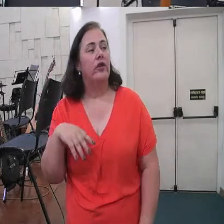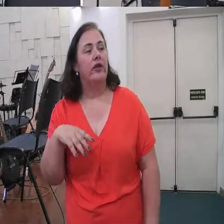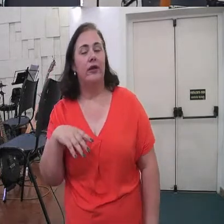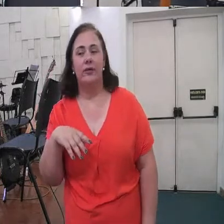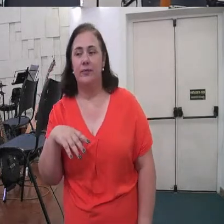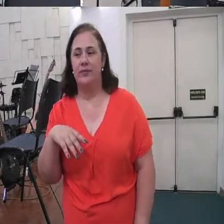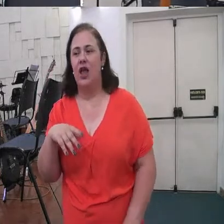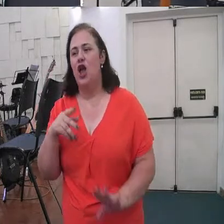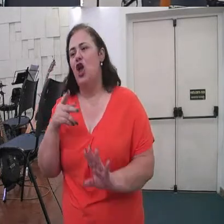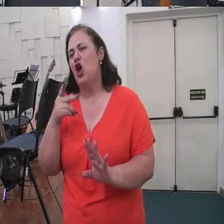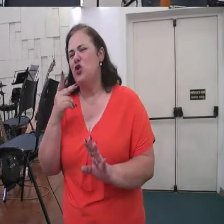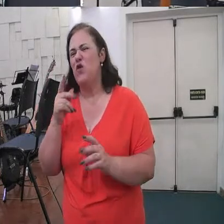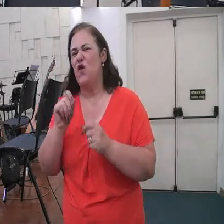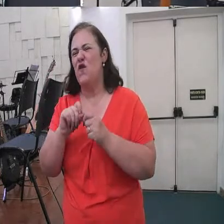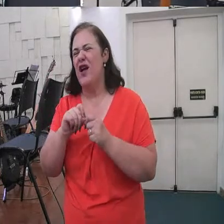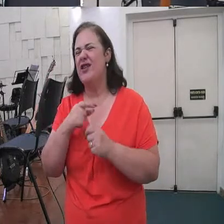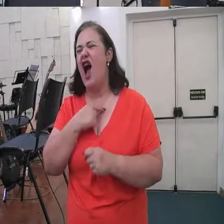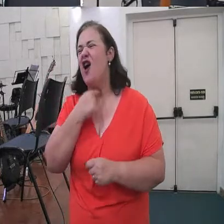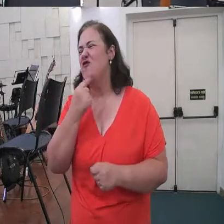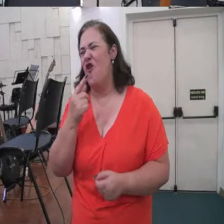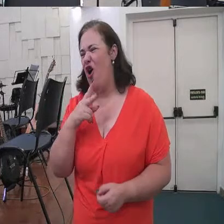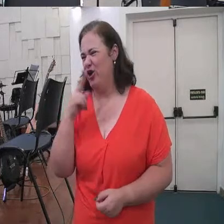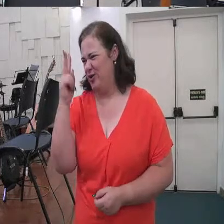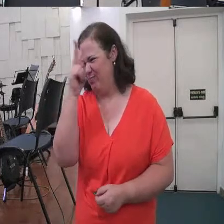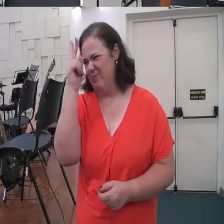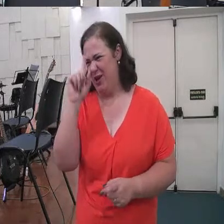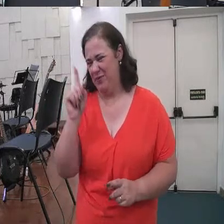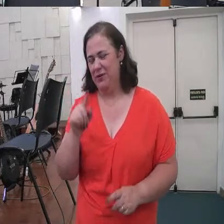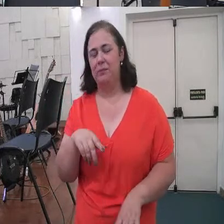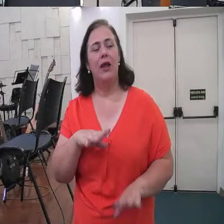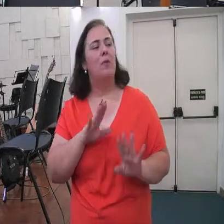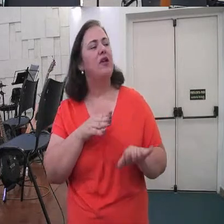como foi a voz do bêbado, mas ele disse assim,